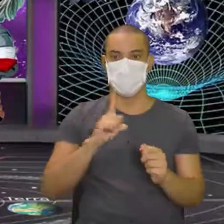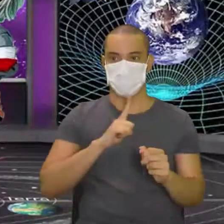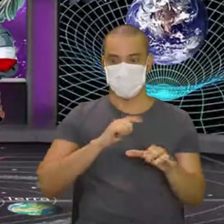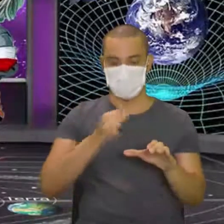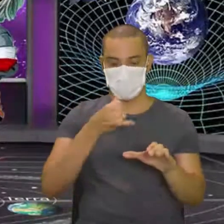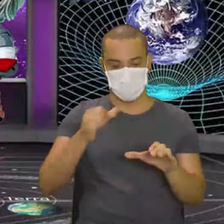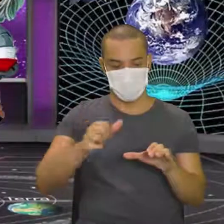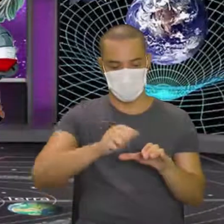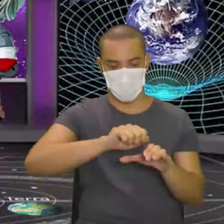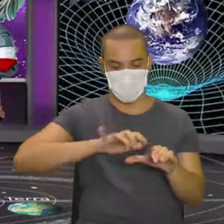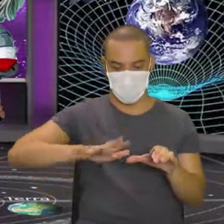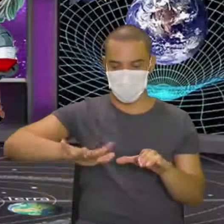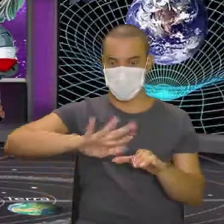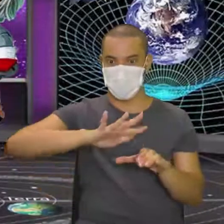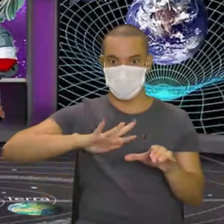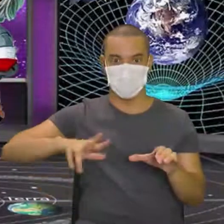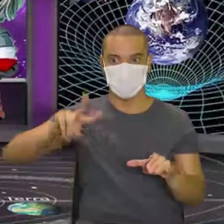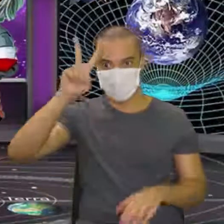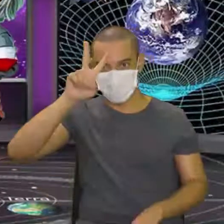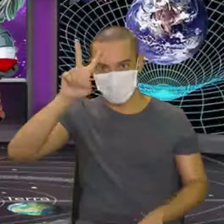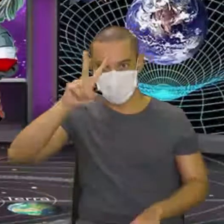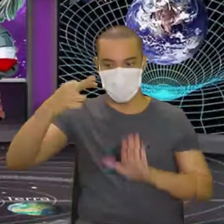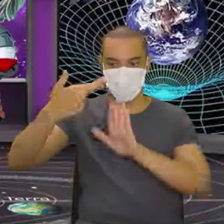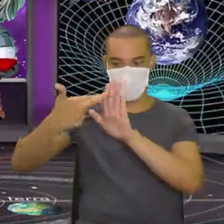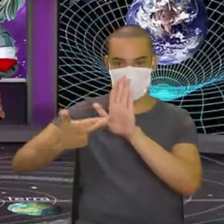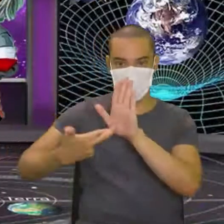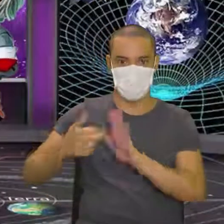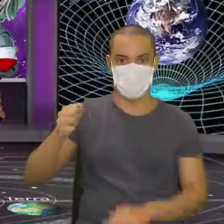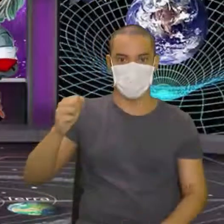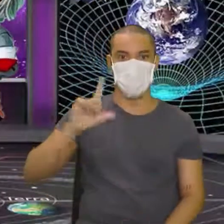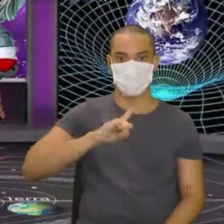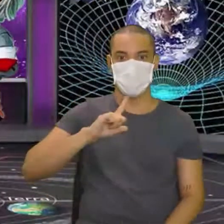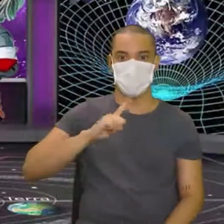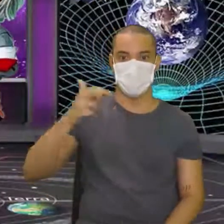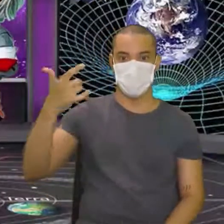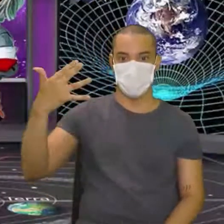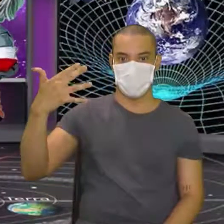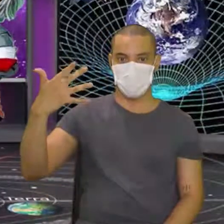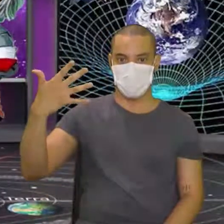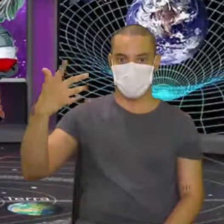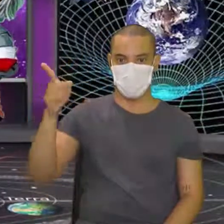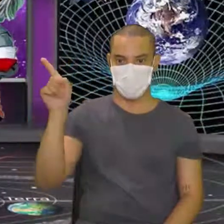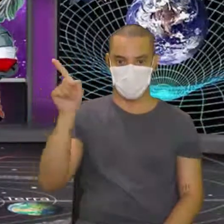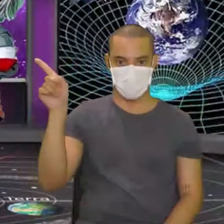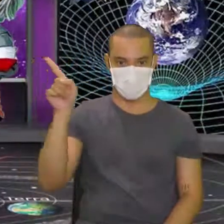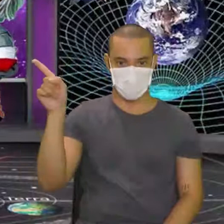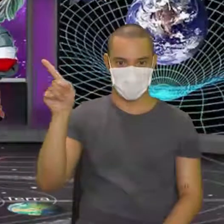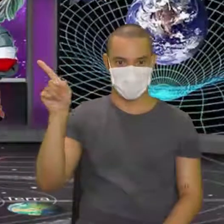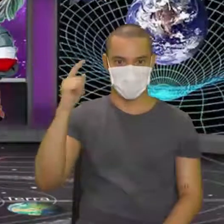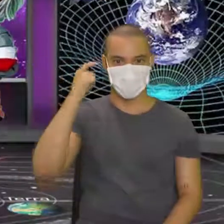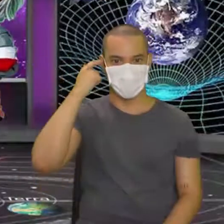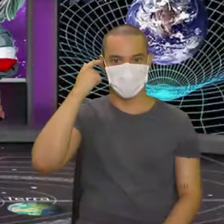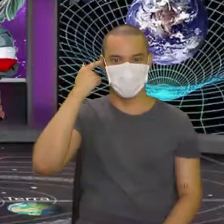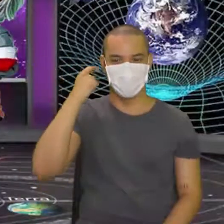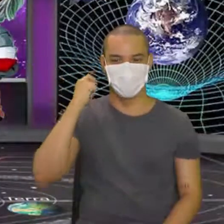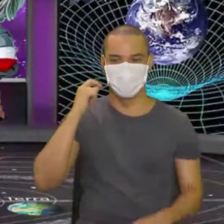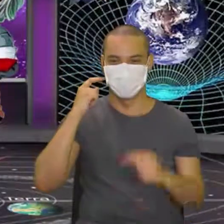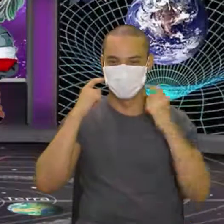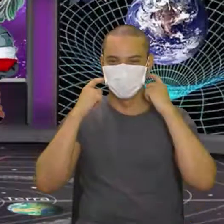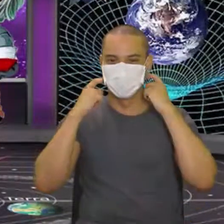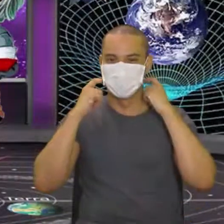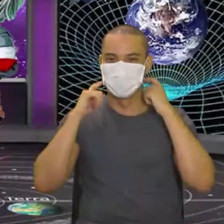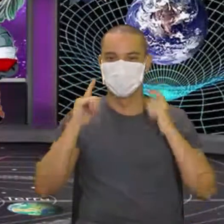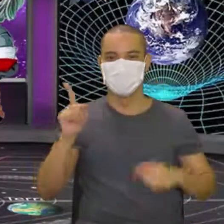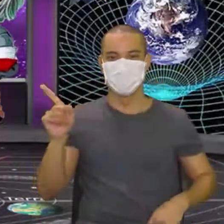corrente elétrica, vamos usar aqui a regra da mão direita, tá aqui a corrente, tá aqui, olha só, se liga na mãozinha, ó, as linhas de campo.